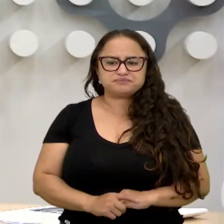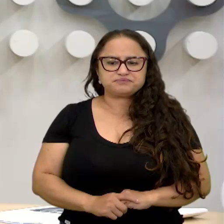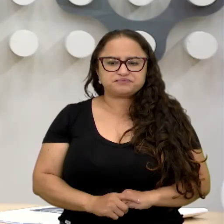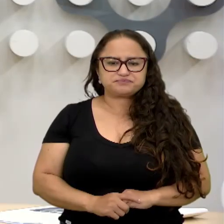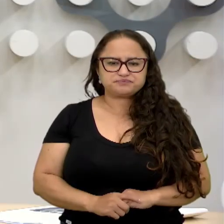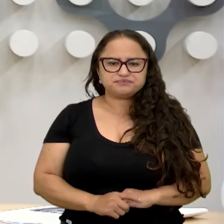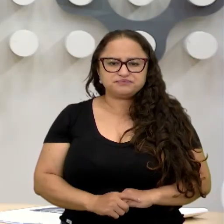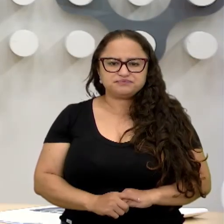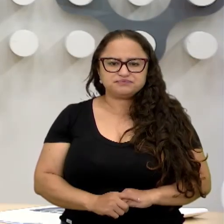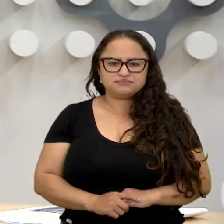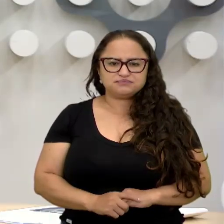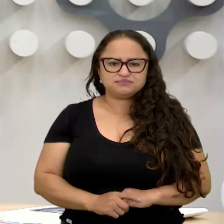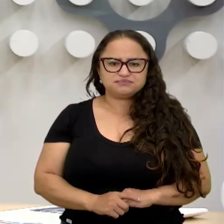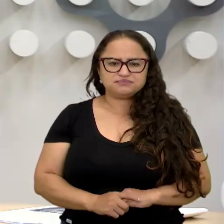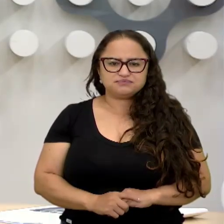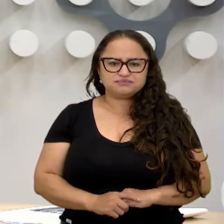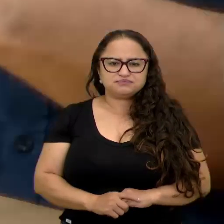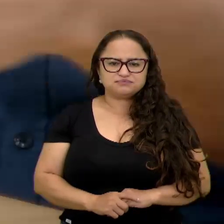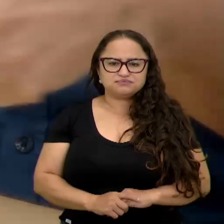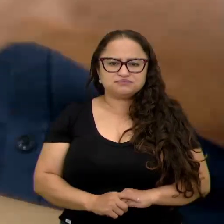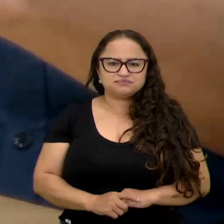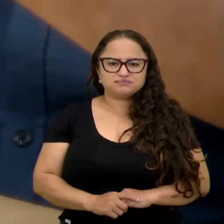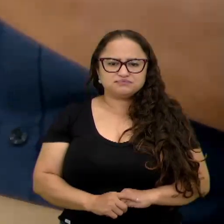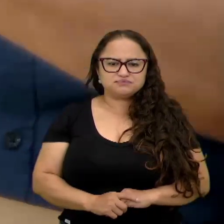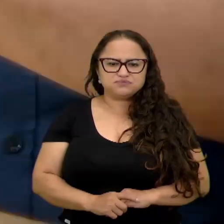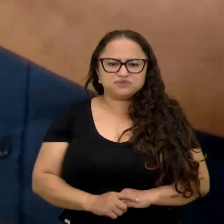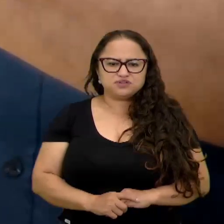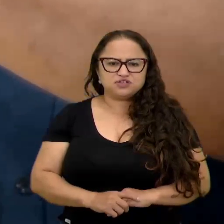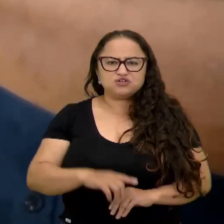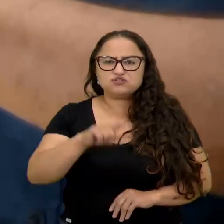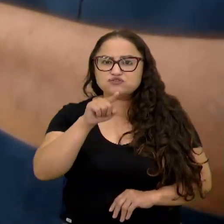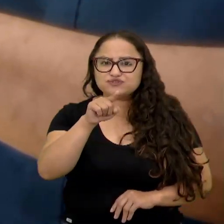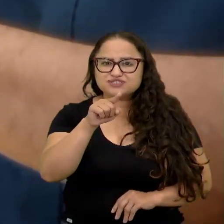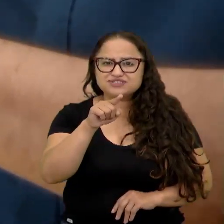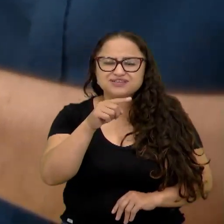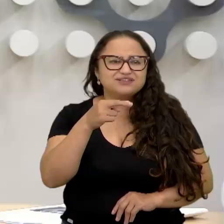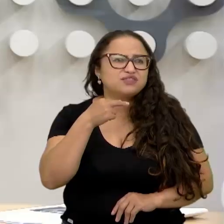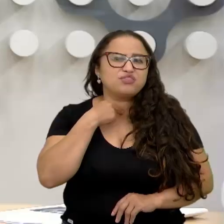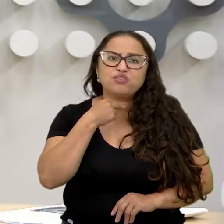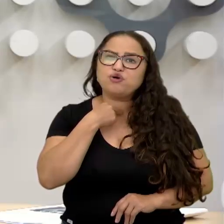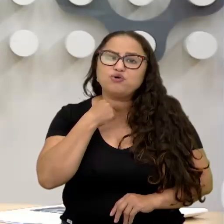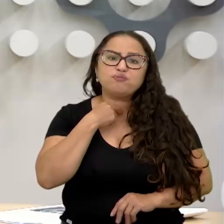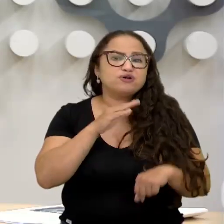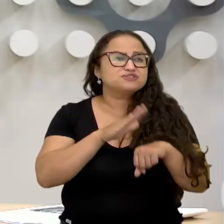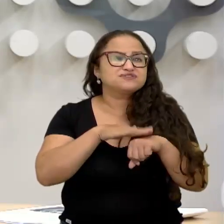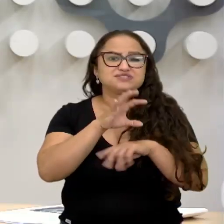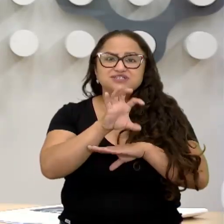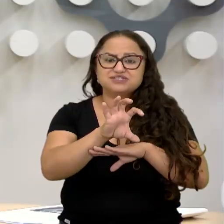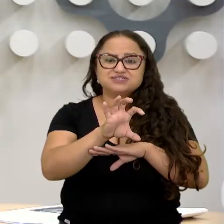eu acho que você não deveria fazer isso. Aí acontece o quê? vem